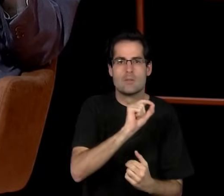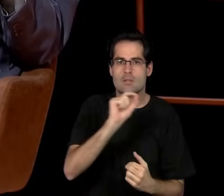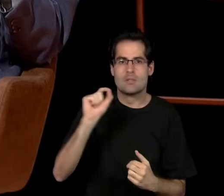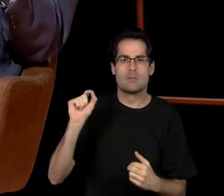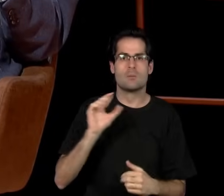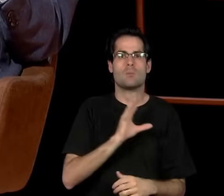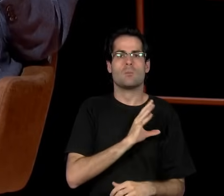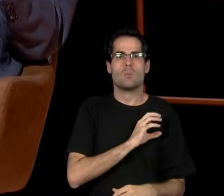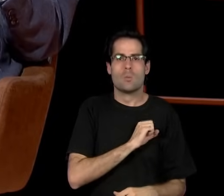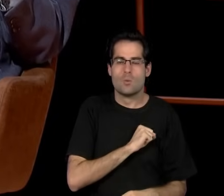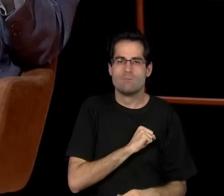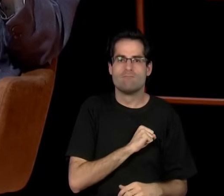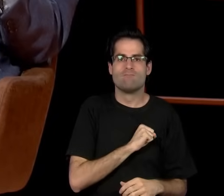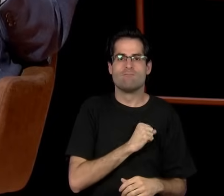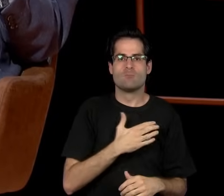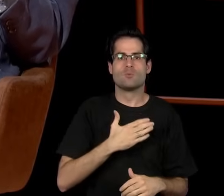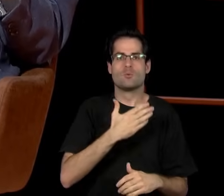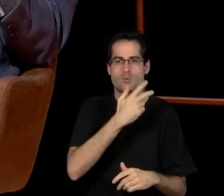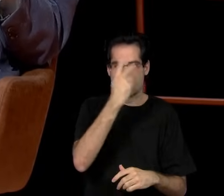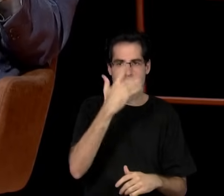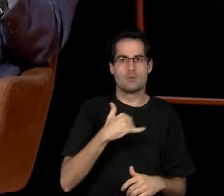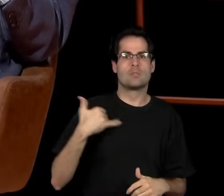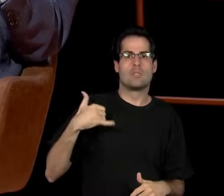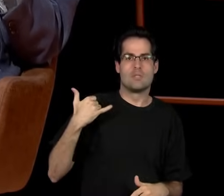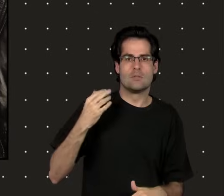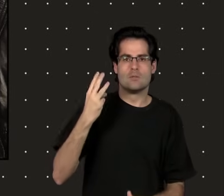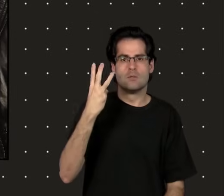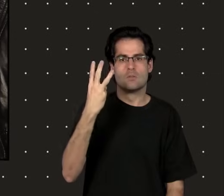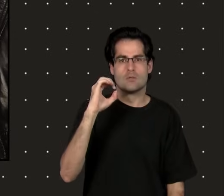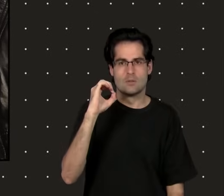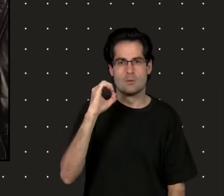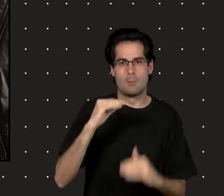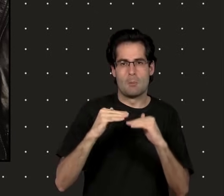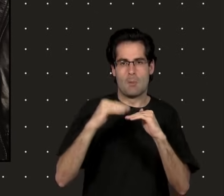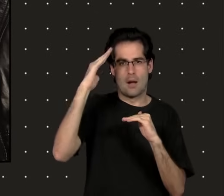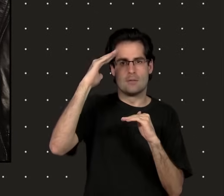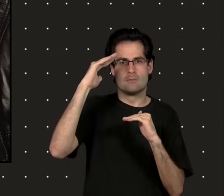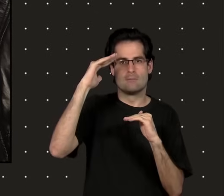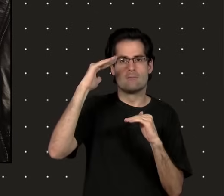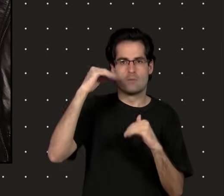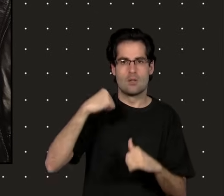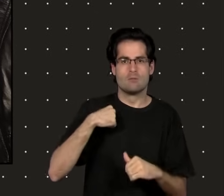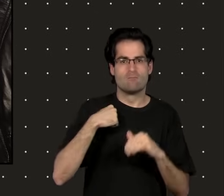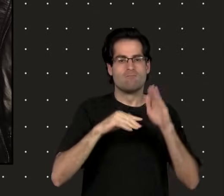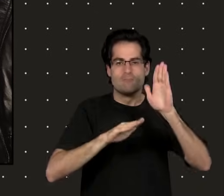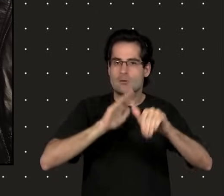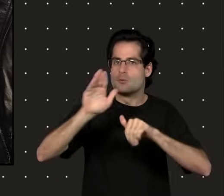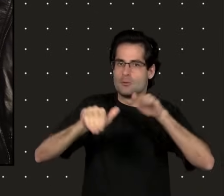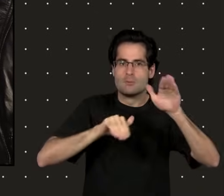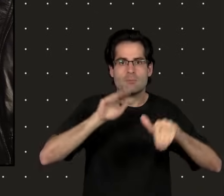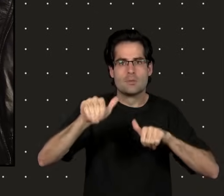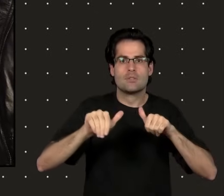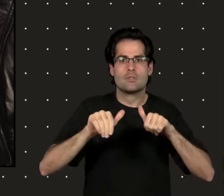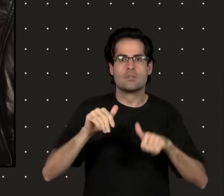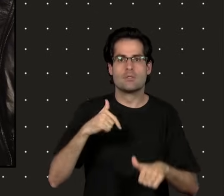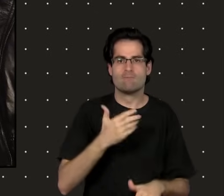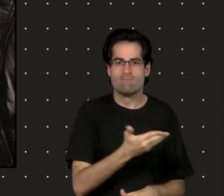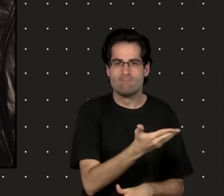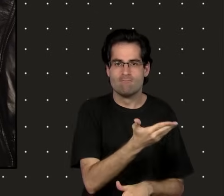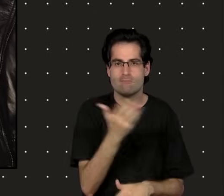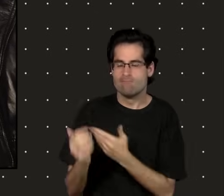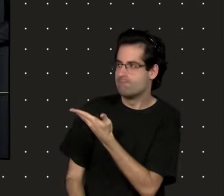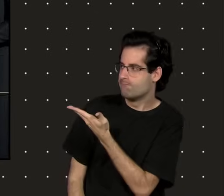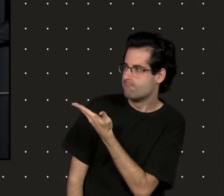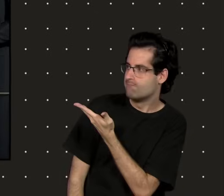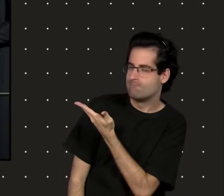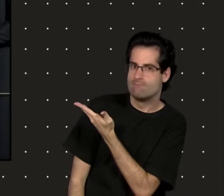anos. Então, vou buscar esses artistas nesse nível e vou de Il Volo, né? Os três tenores. Vamos ter um especial